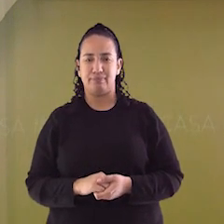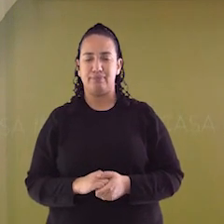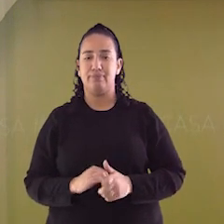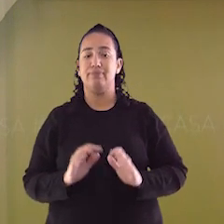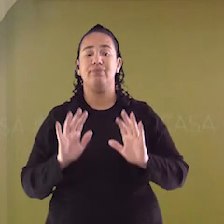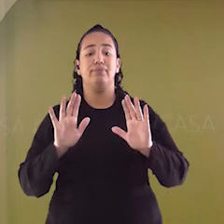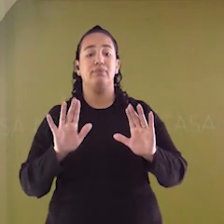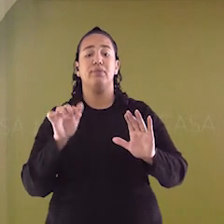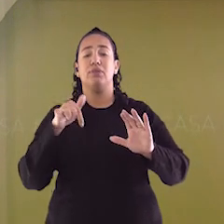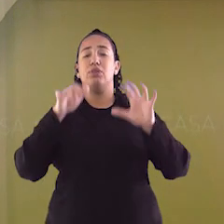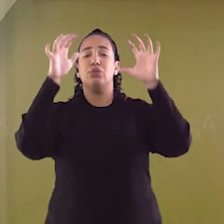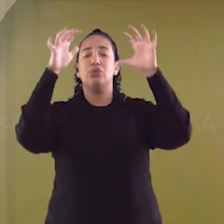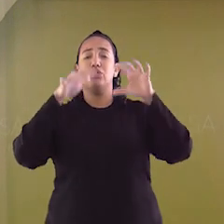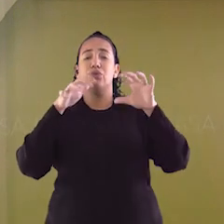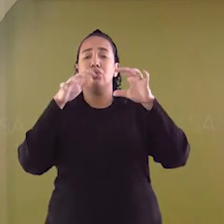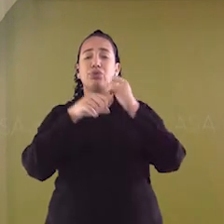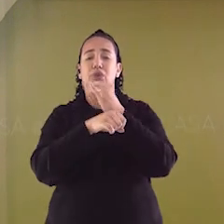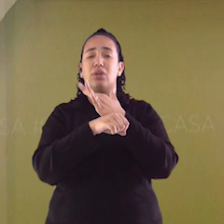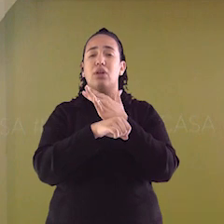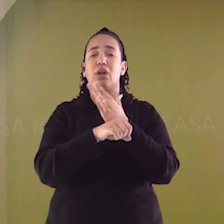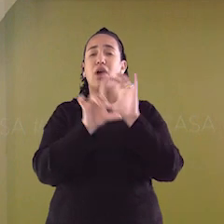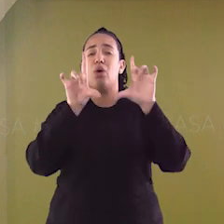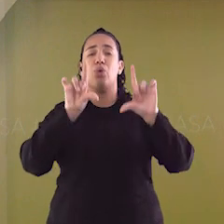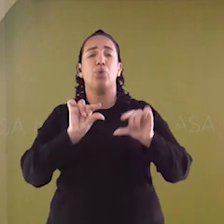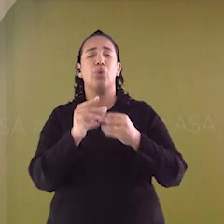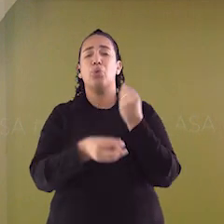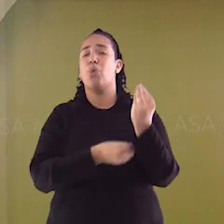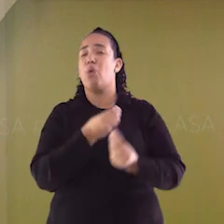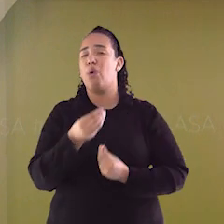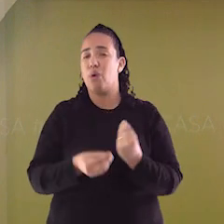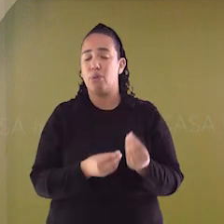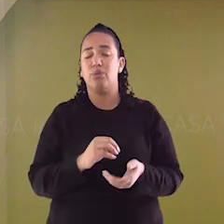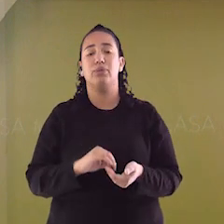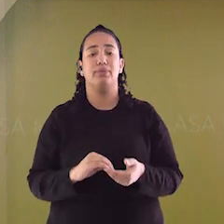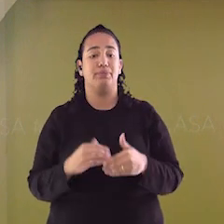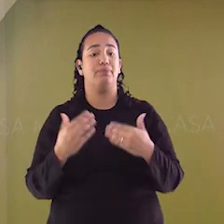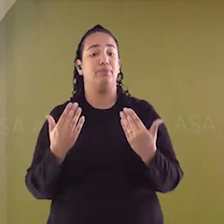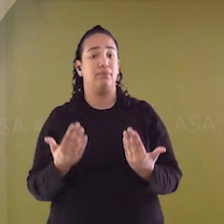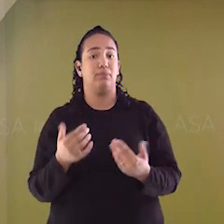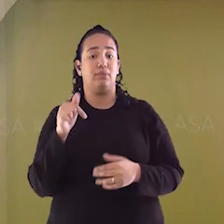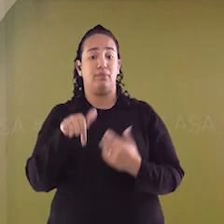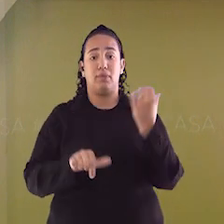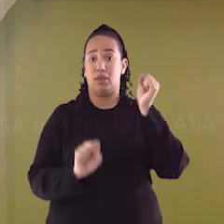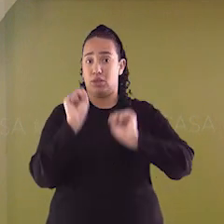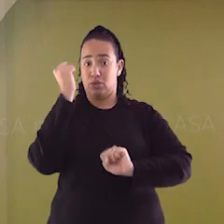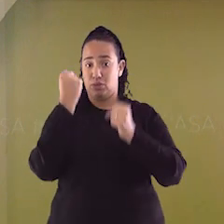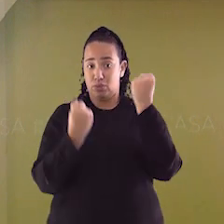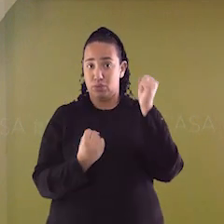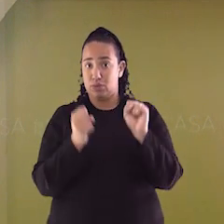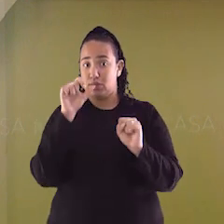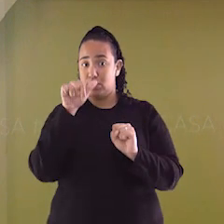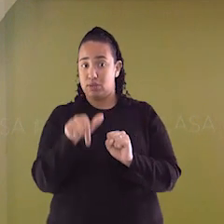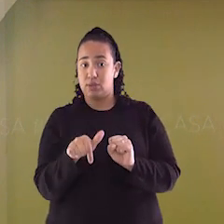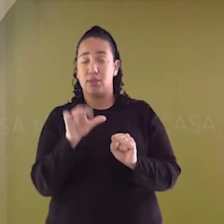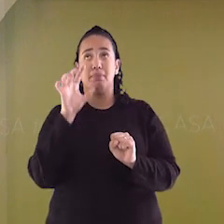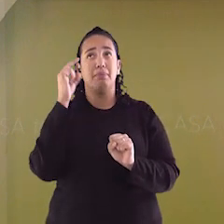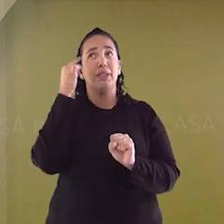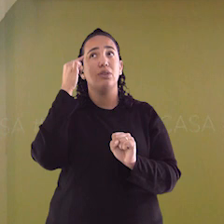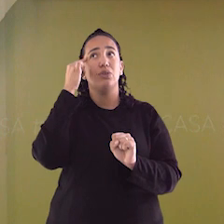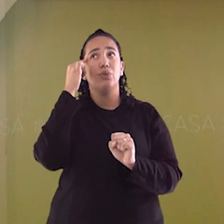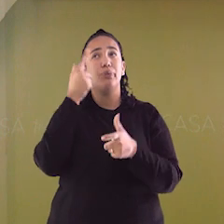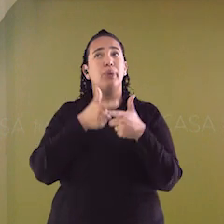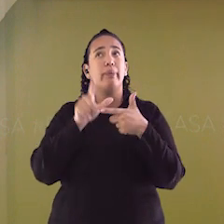Mas como podemos reduzir a chuva ácida? Uma alternativa encontrada para as indústrias solucionar